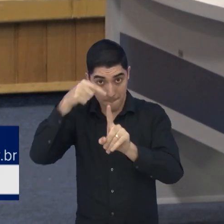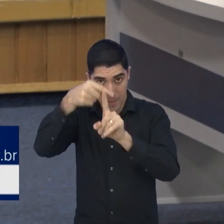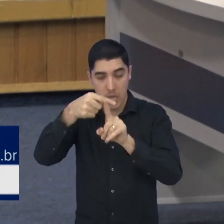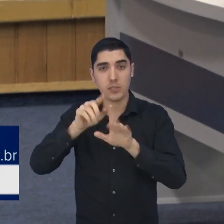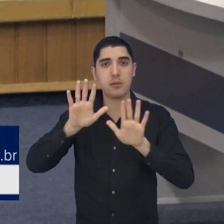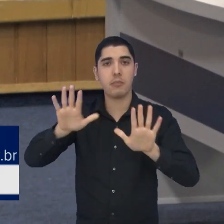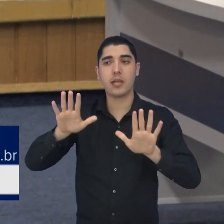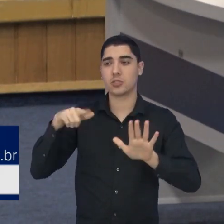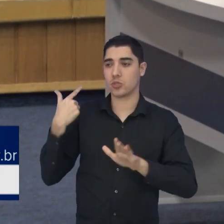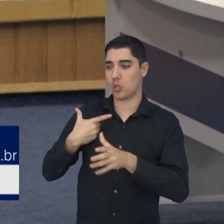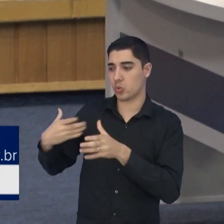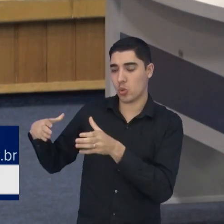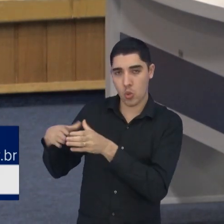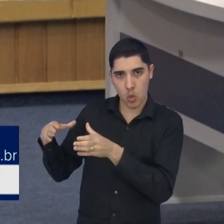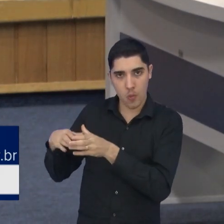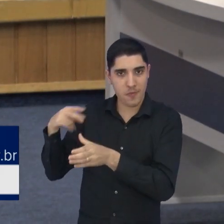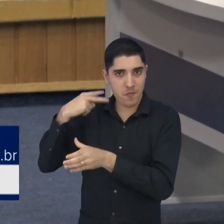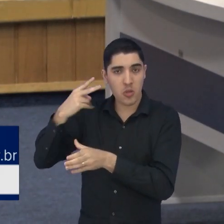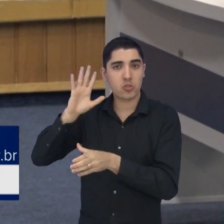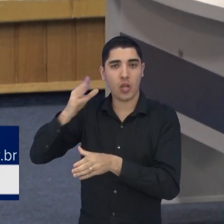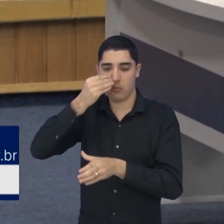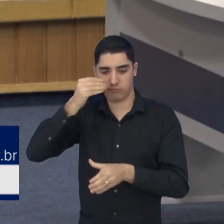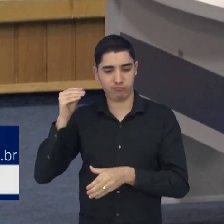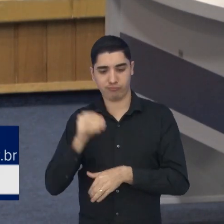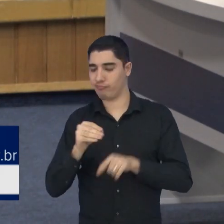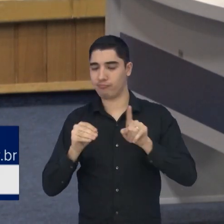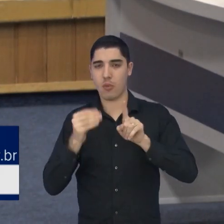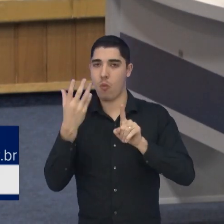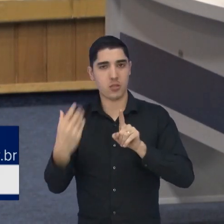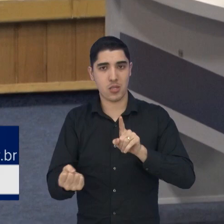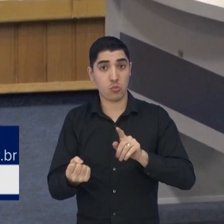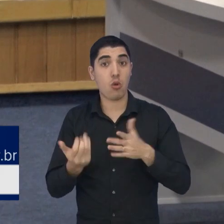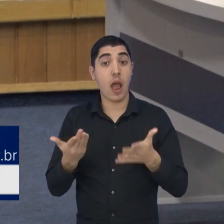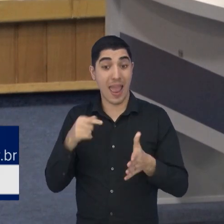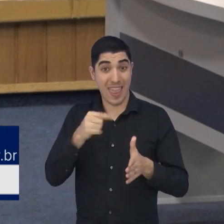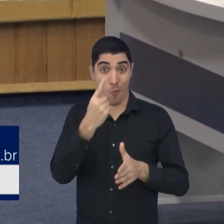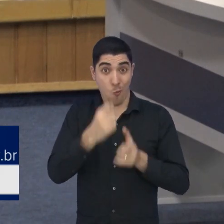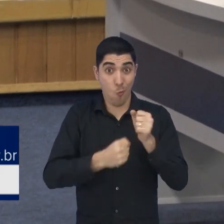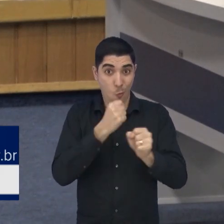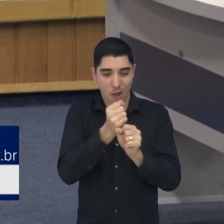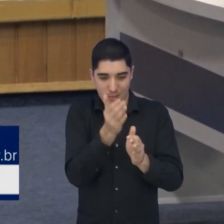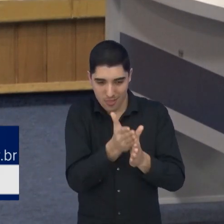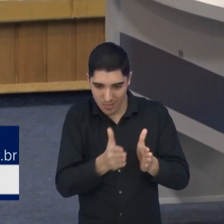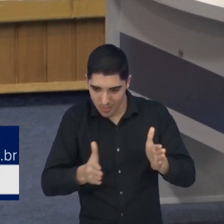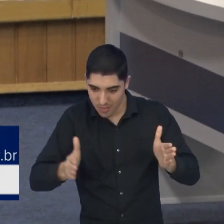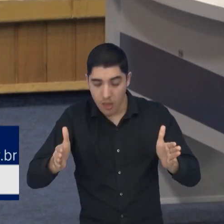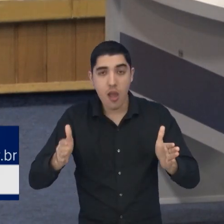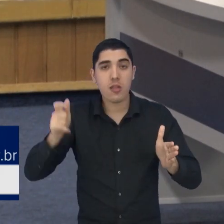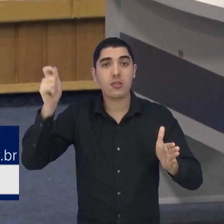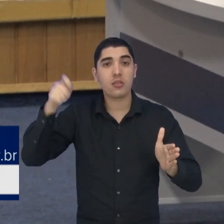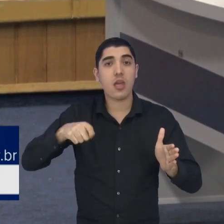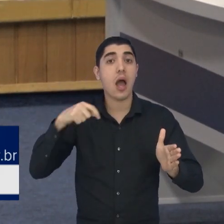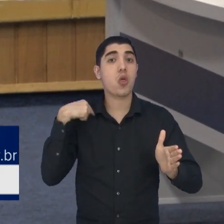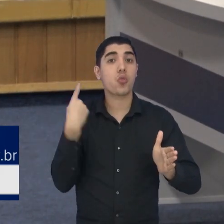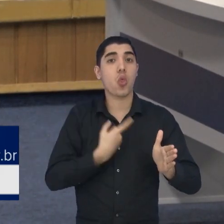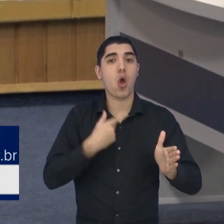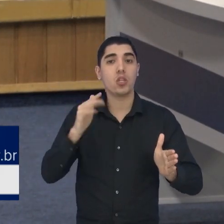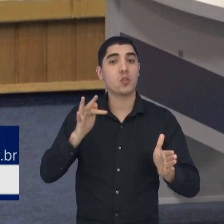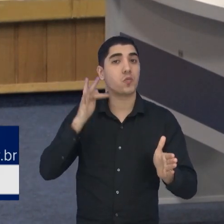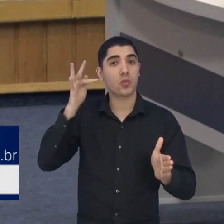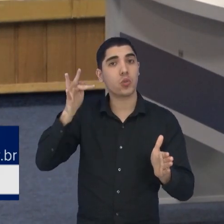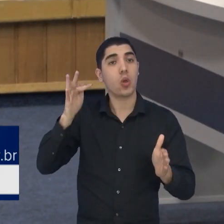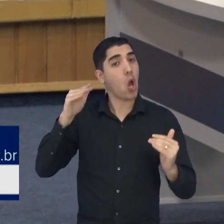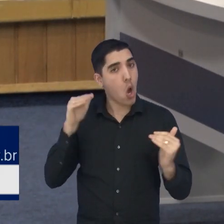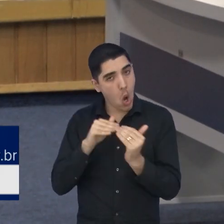comissões, esse 1 ano ia dar tranquilidade para votarmos até a favor.